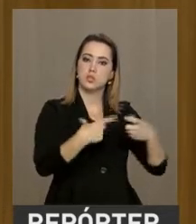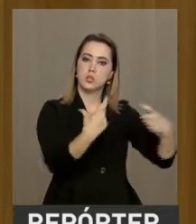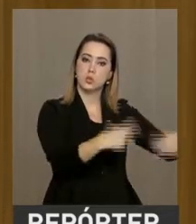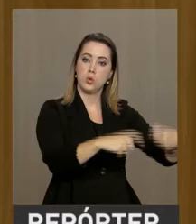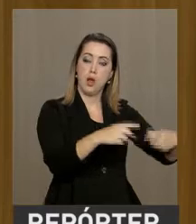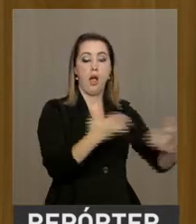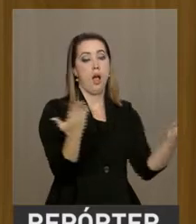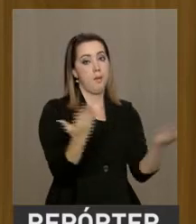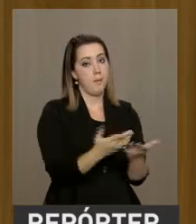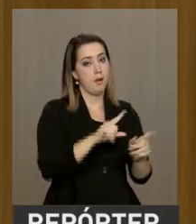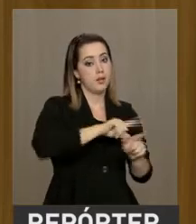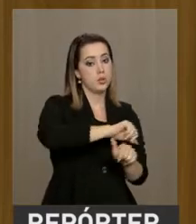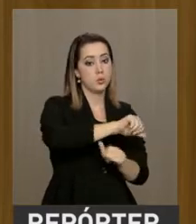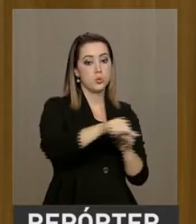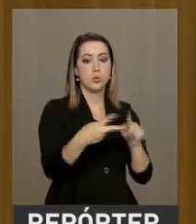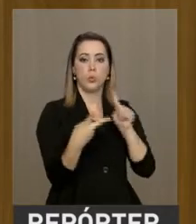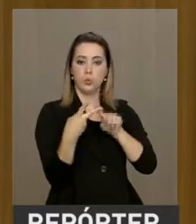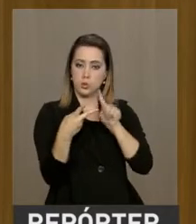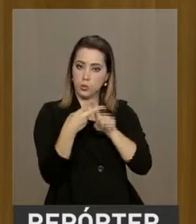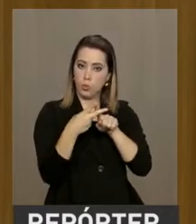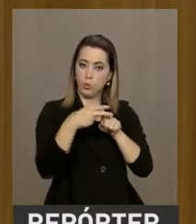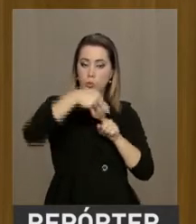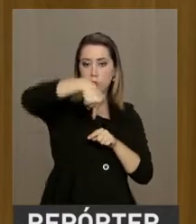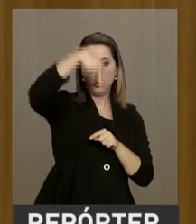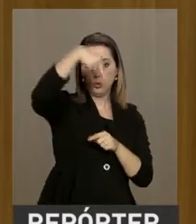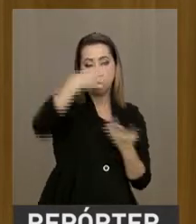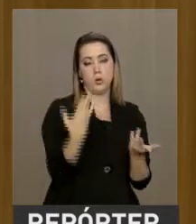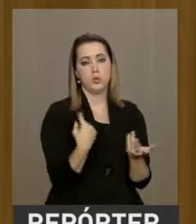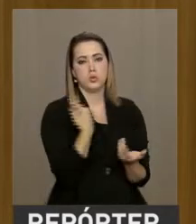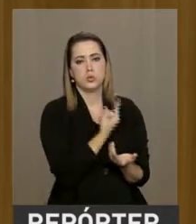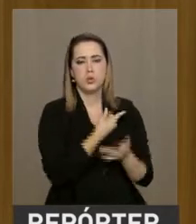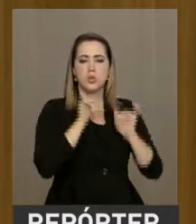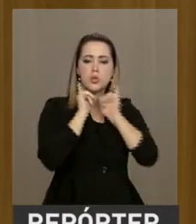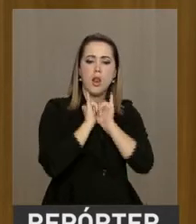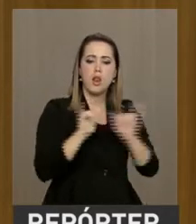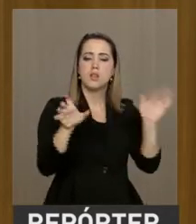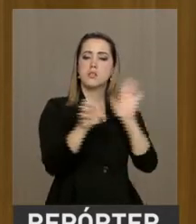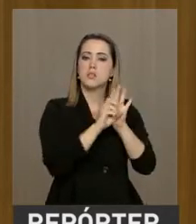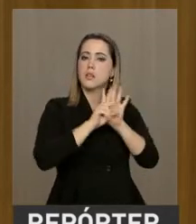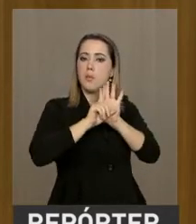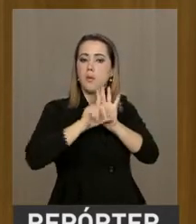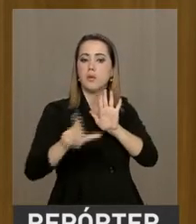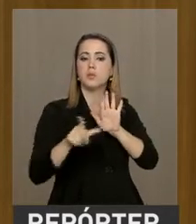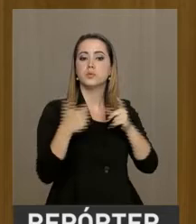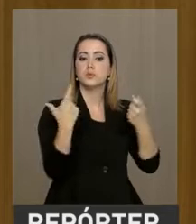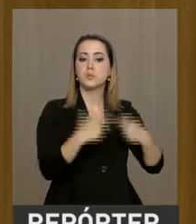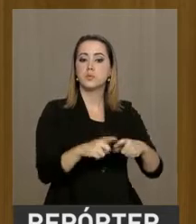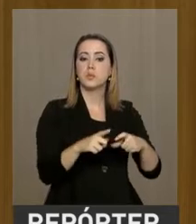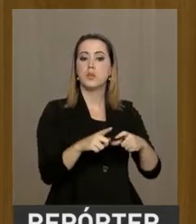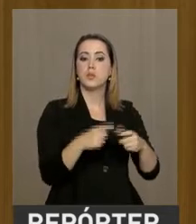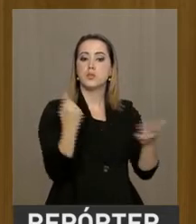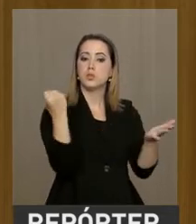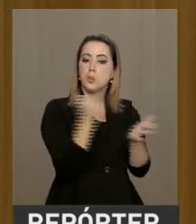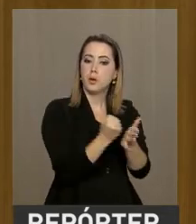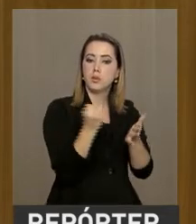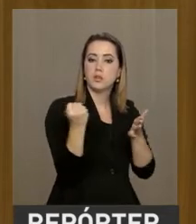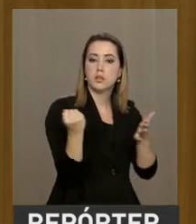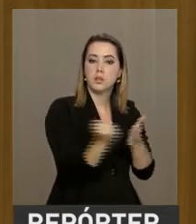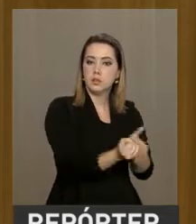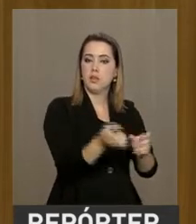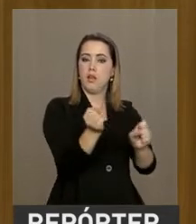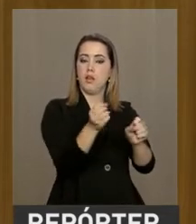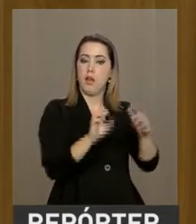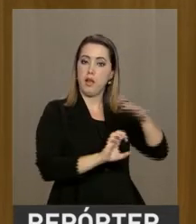disse hoje estamos lançando o edital para contratação a daquilo que ainda resta para concluir a obra